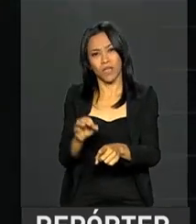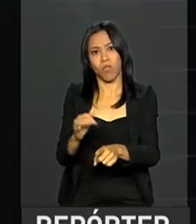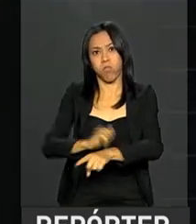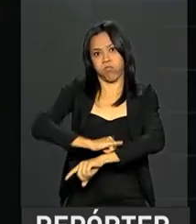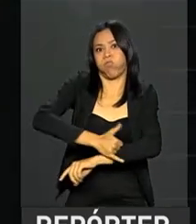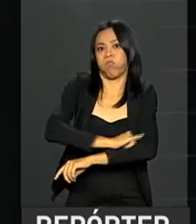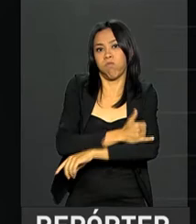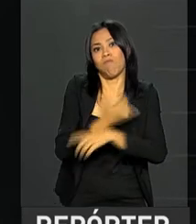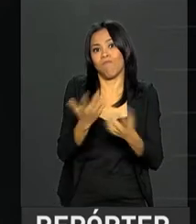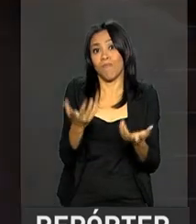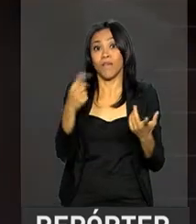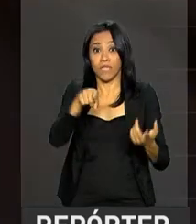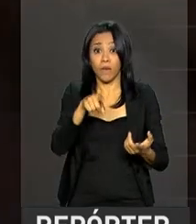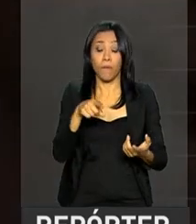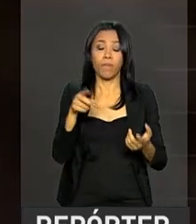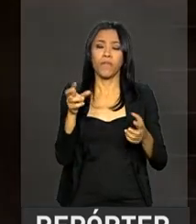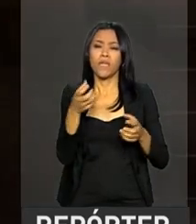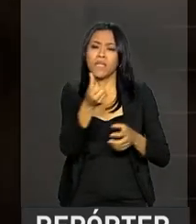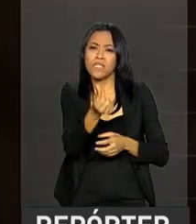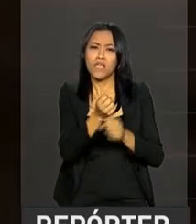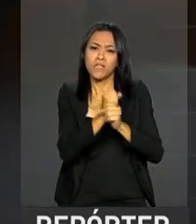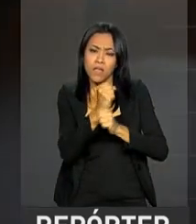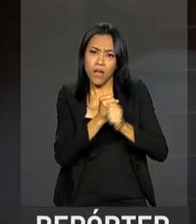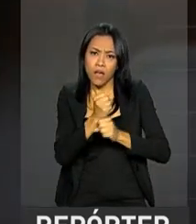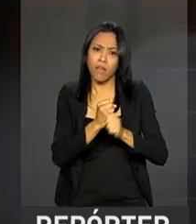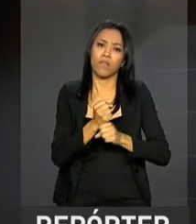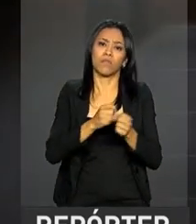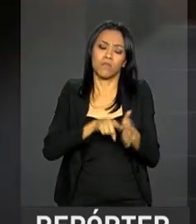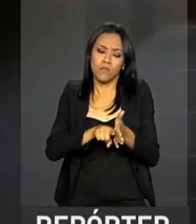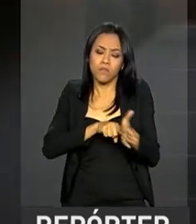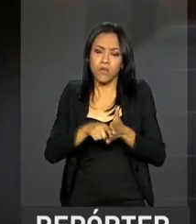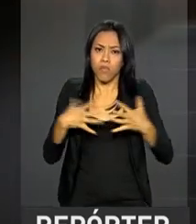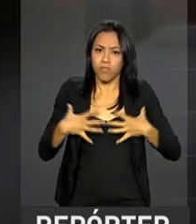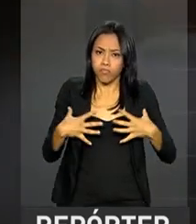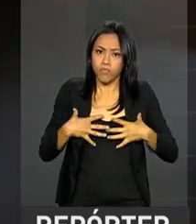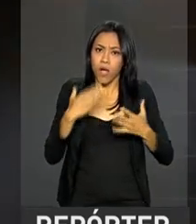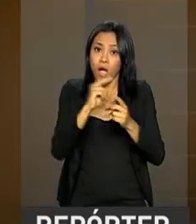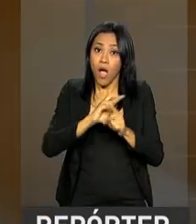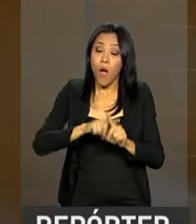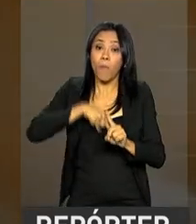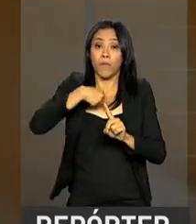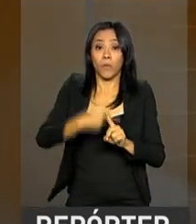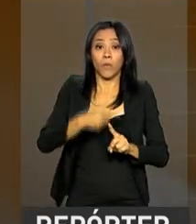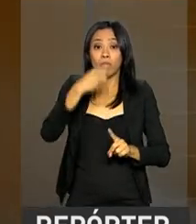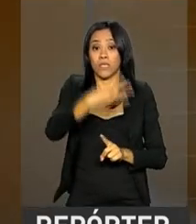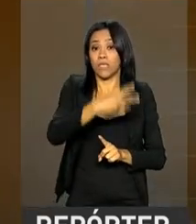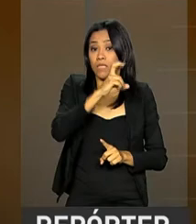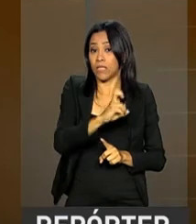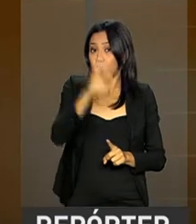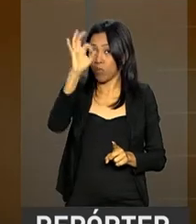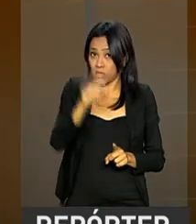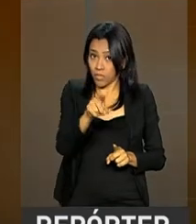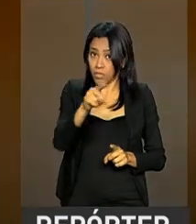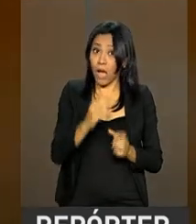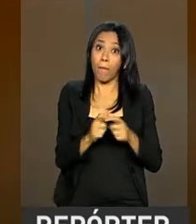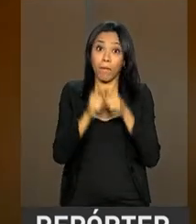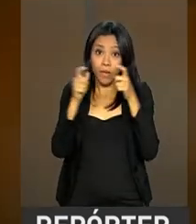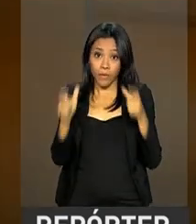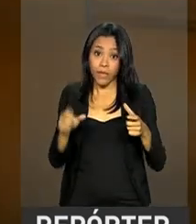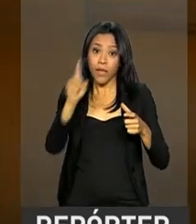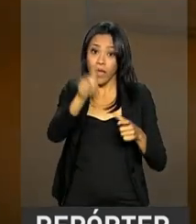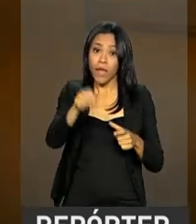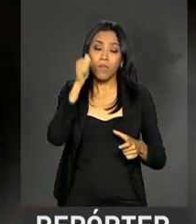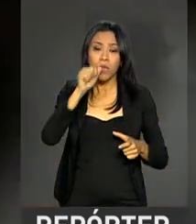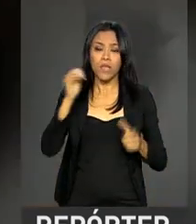seis anos o número de mamografias pelo sus aumentou 35% a maior parte é feito em mulheres